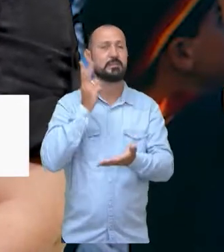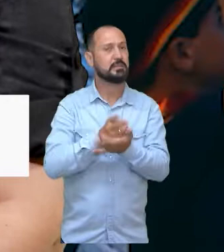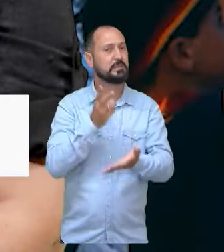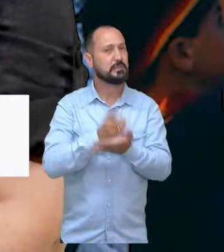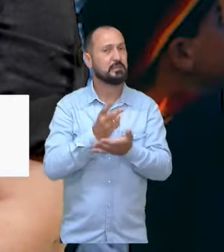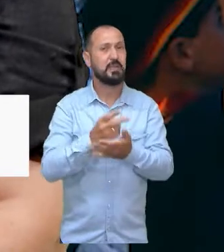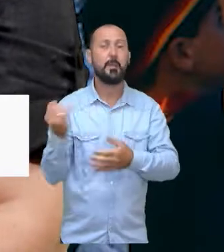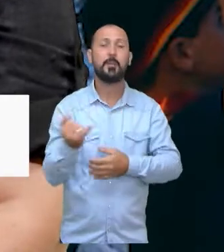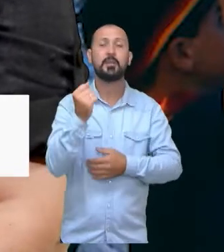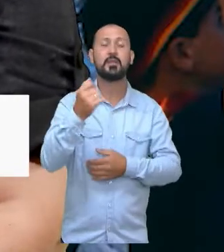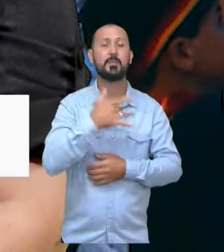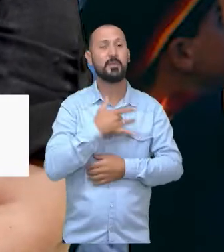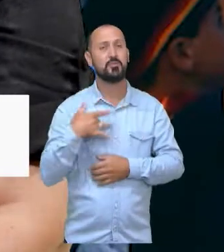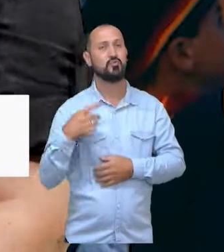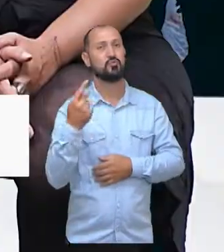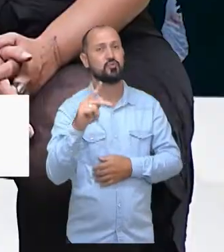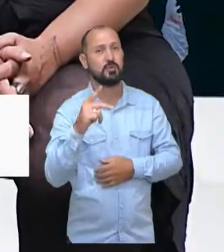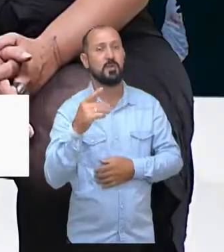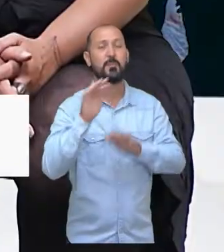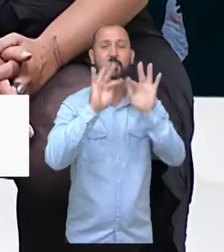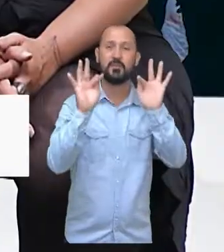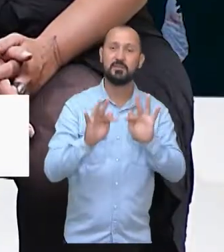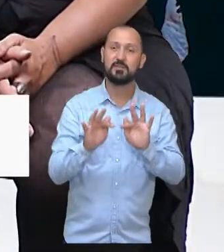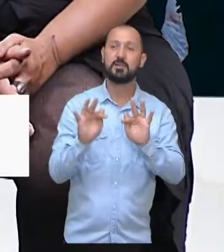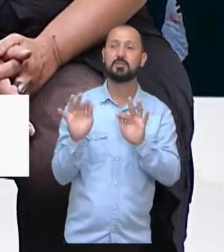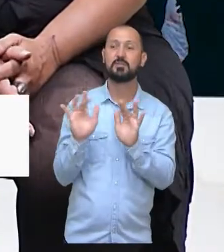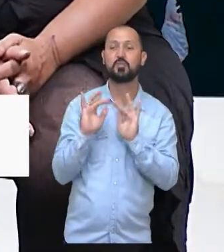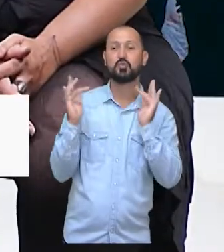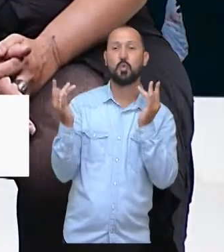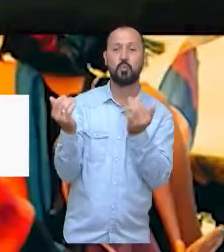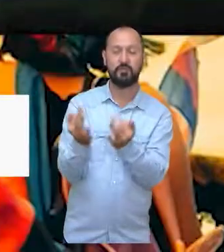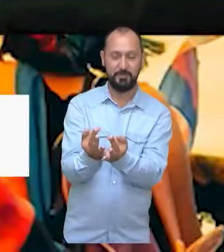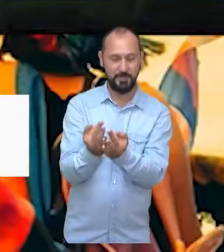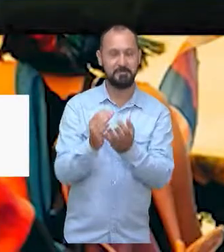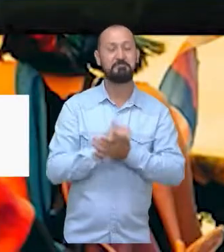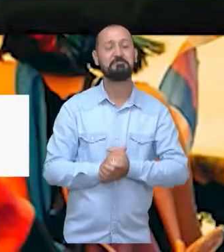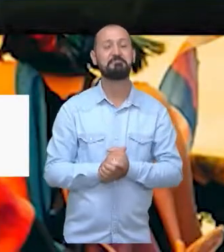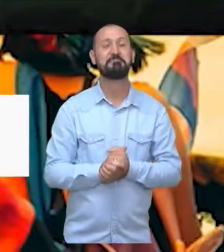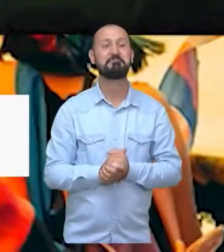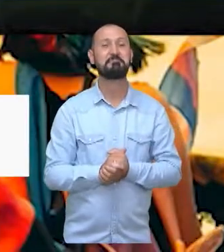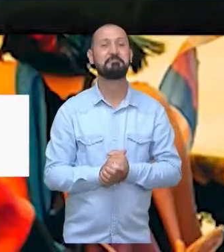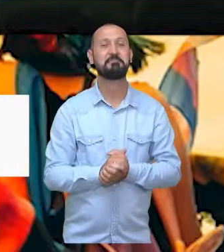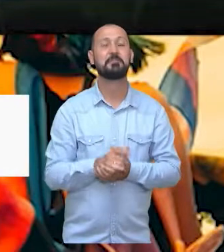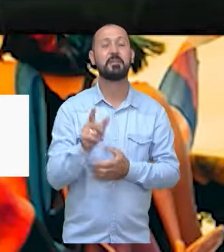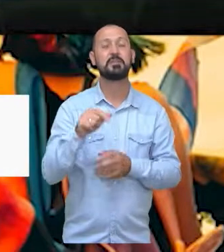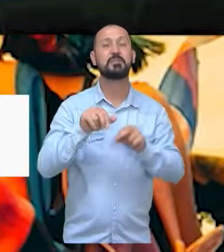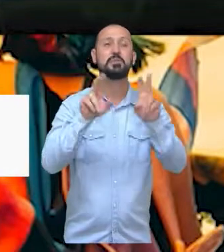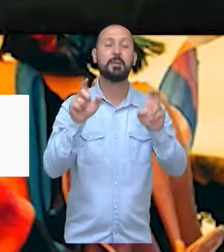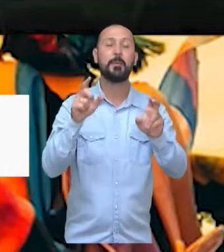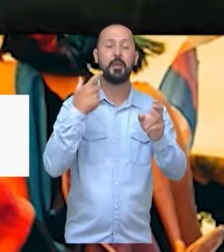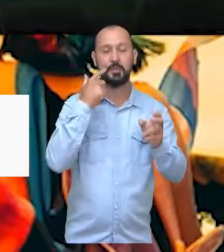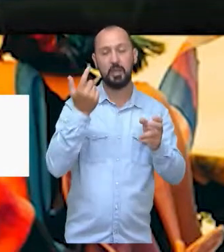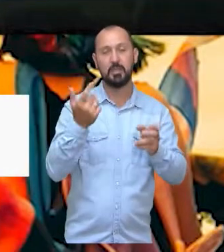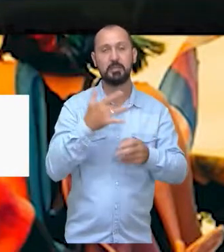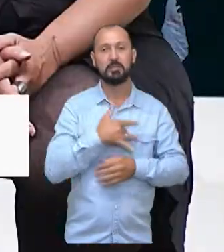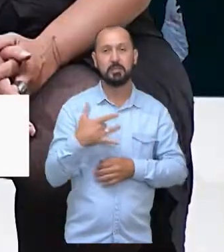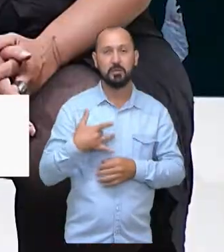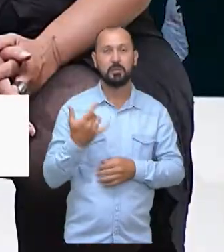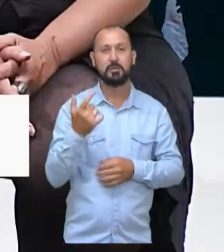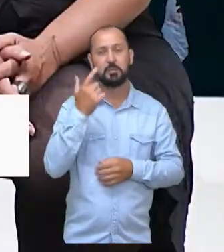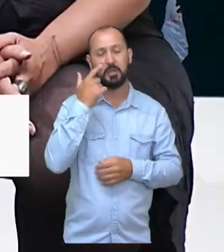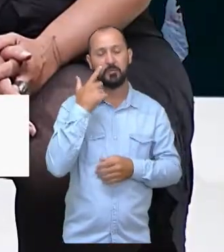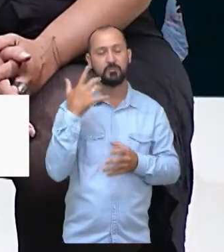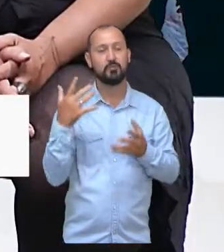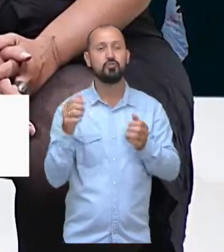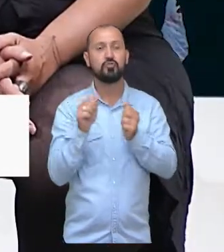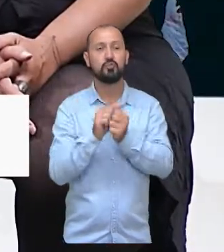sua saúde e para a felicidade das pessoas com quem a gente convive, né? Essa questão da saúde, vocês trabalham de uma forma muito